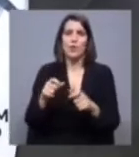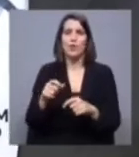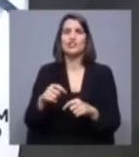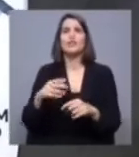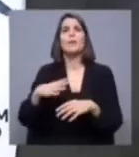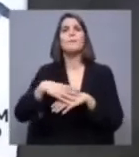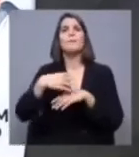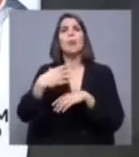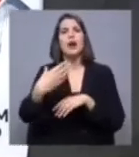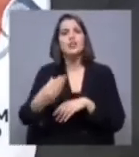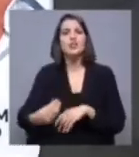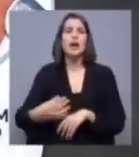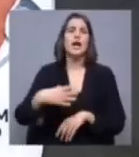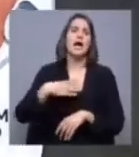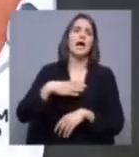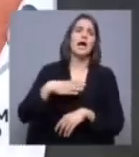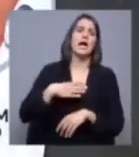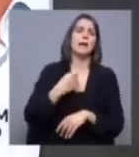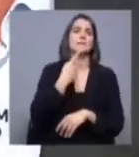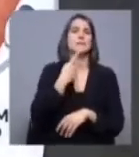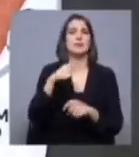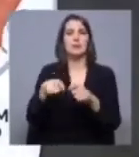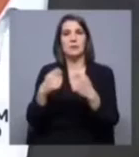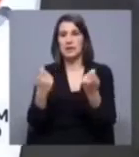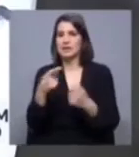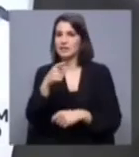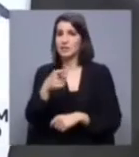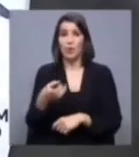conclusão que um partido que não tem a coragem